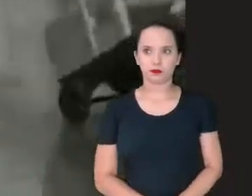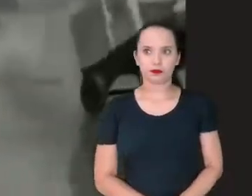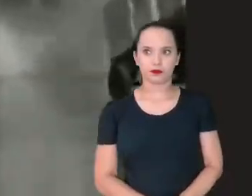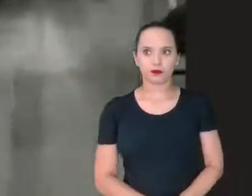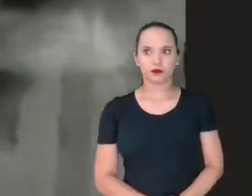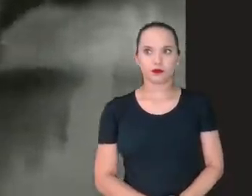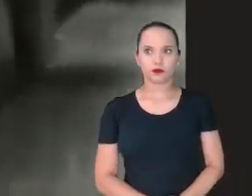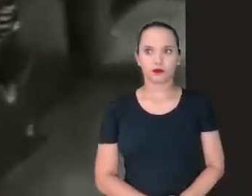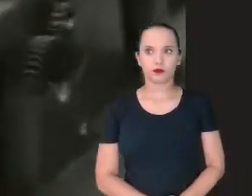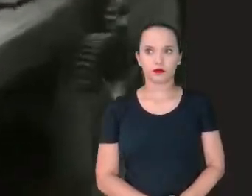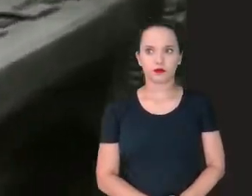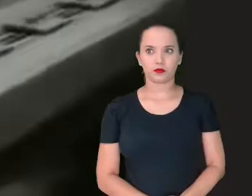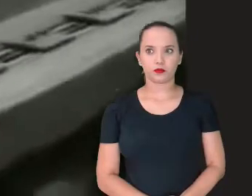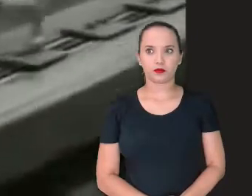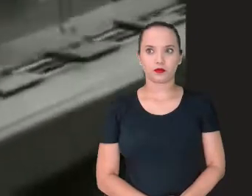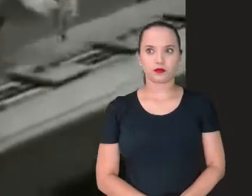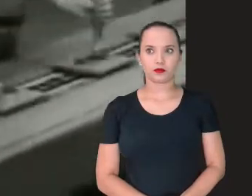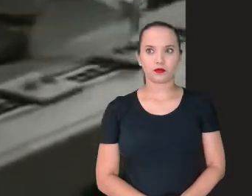Paul.